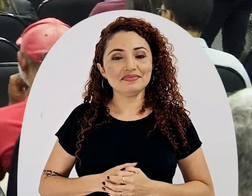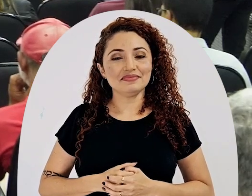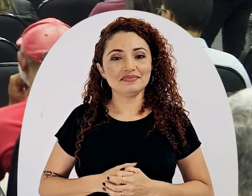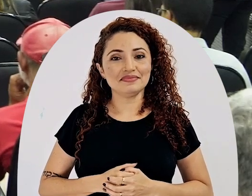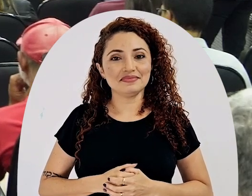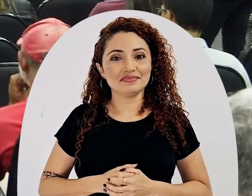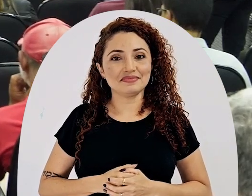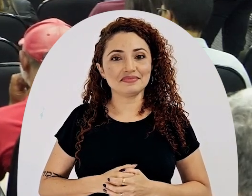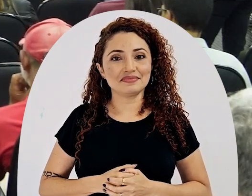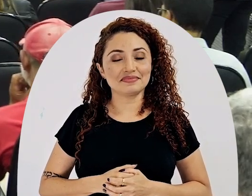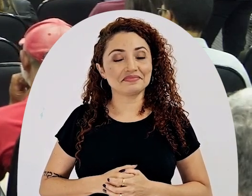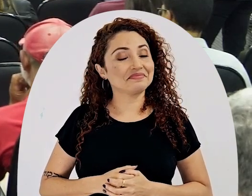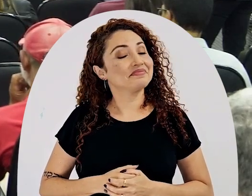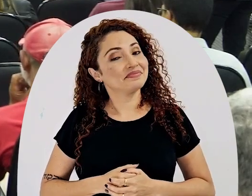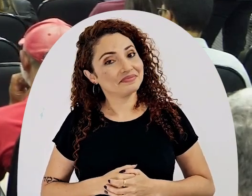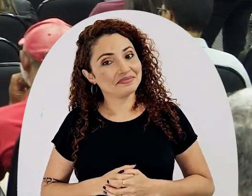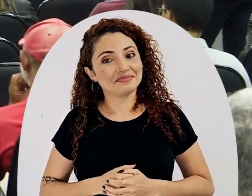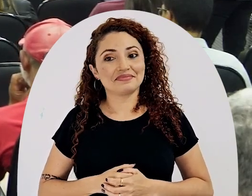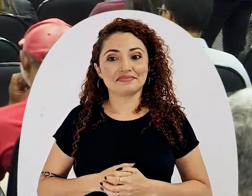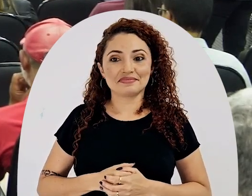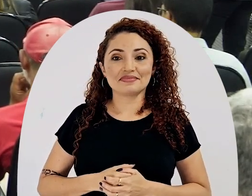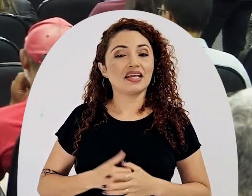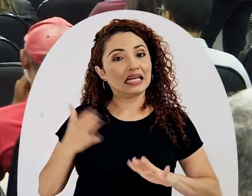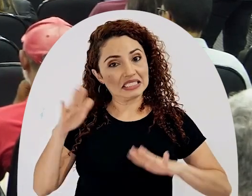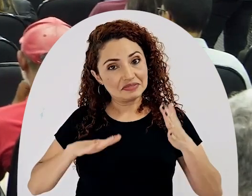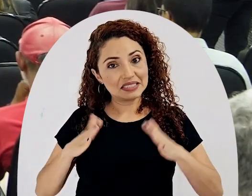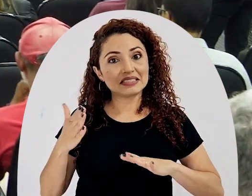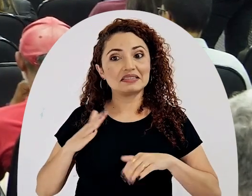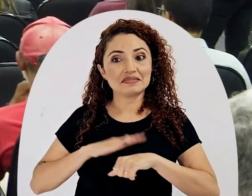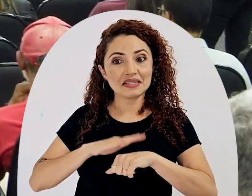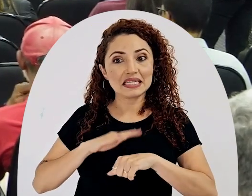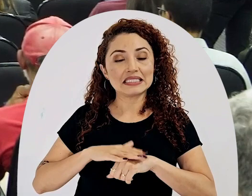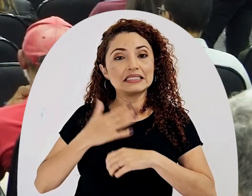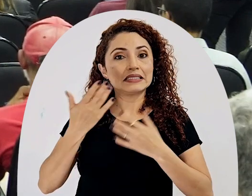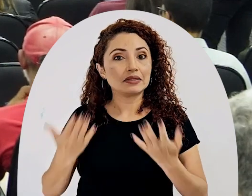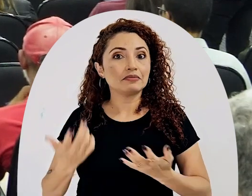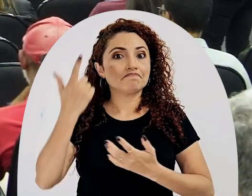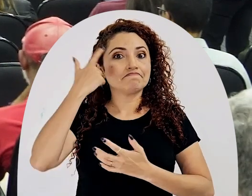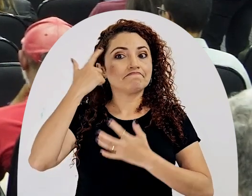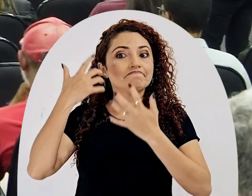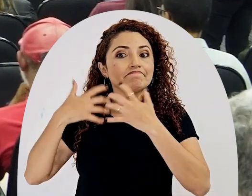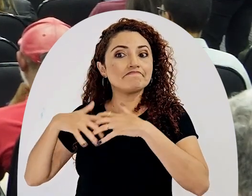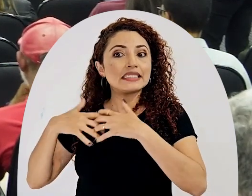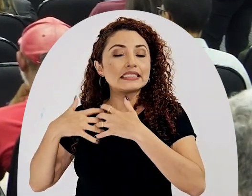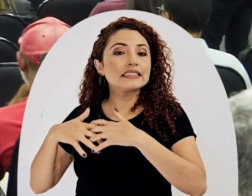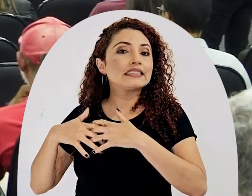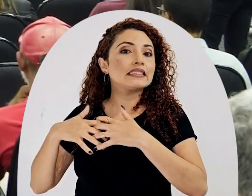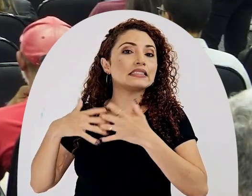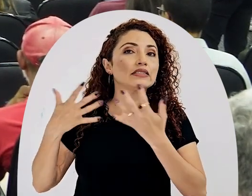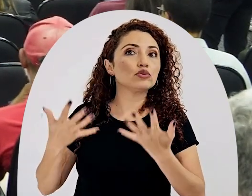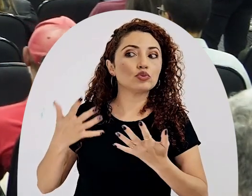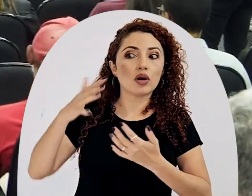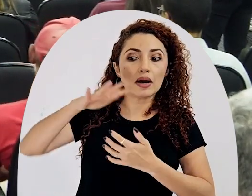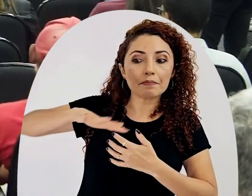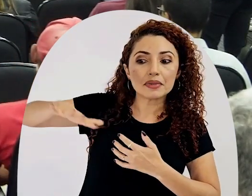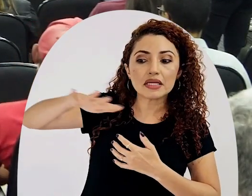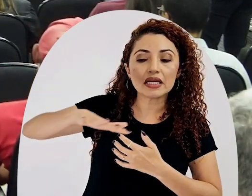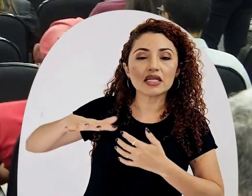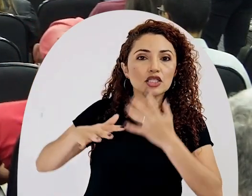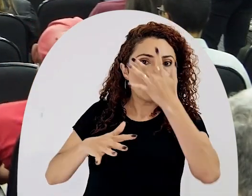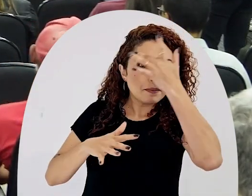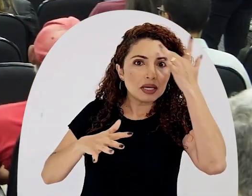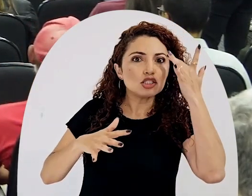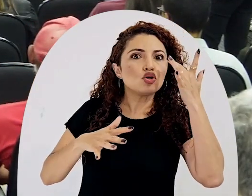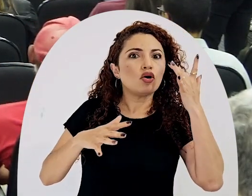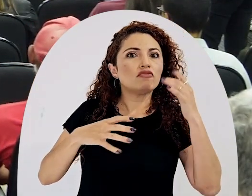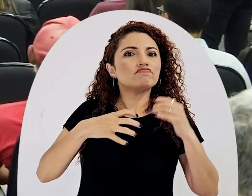Às vezes faz. Pensando em ambientes, pensando se a pessoa vai se sentir inclusa naquele ambiente,